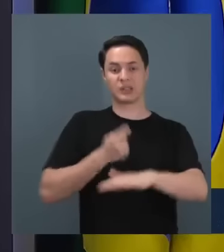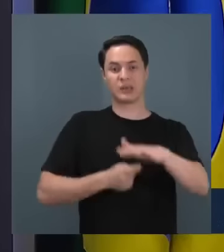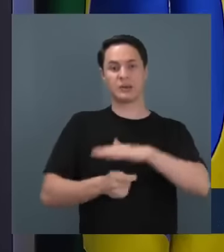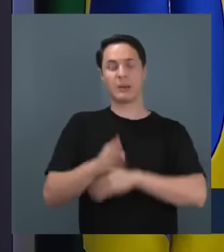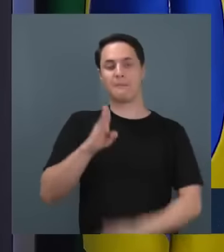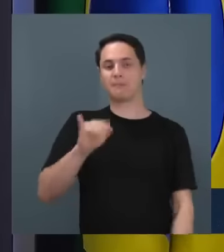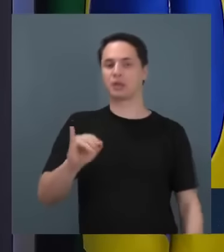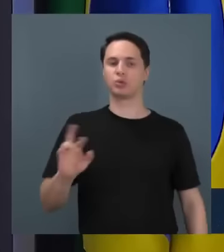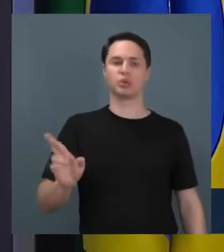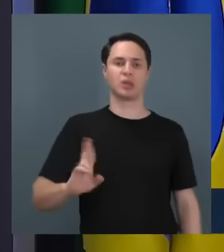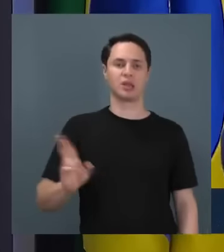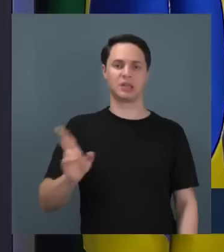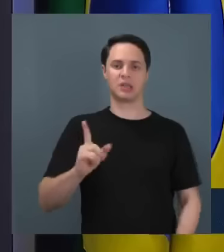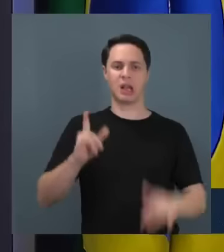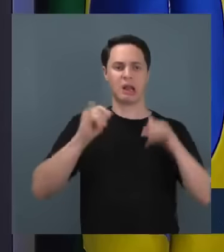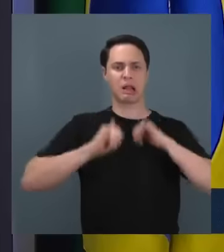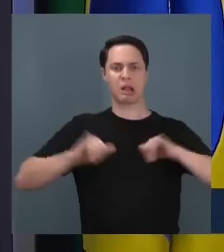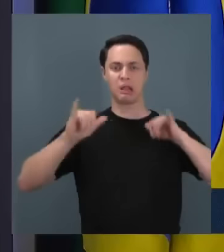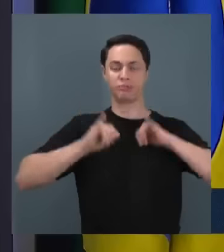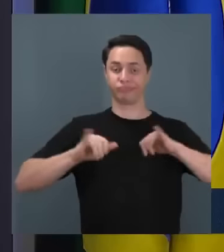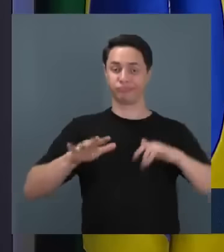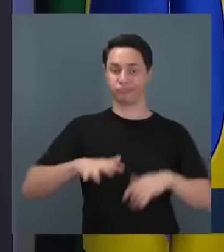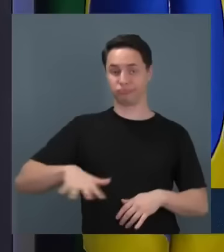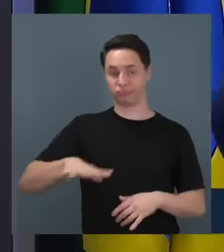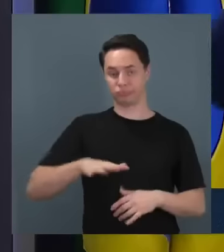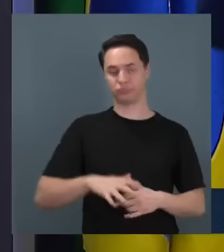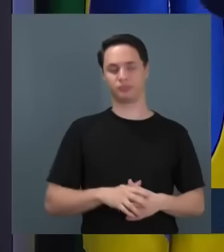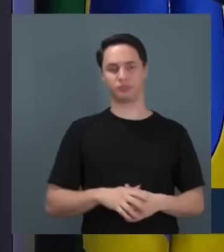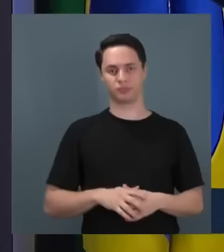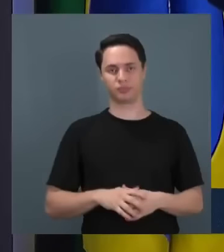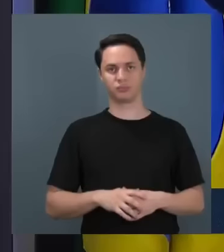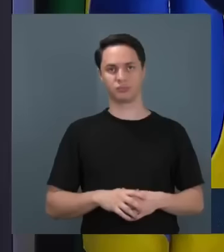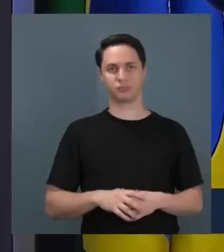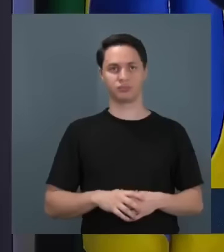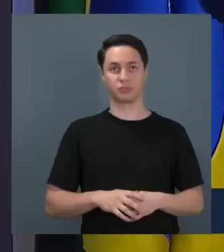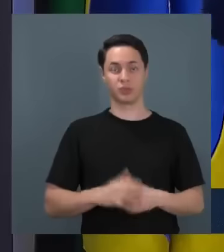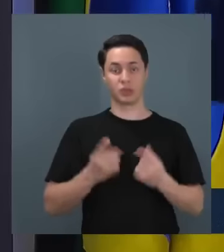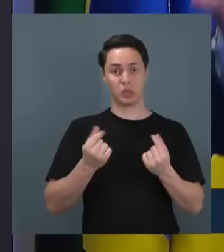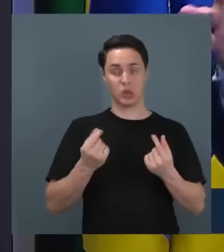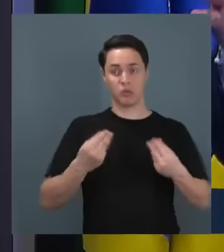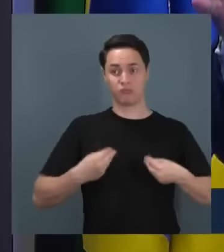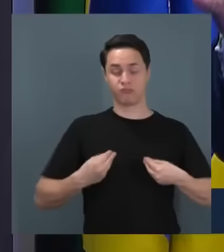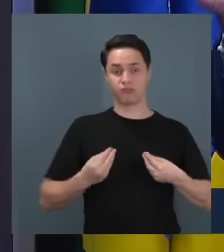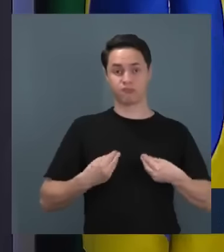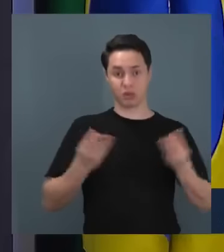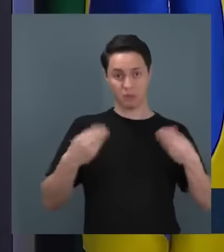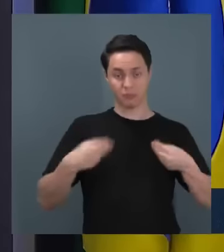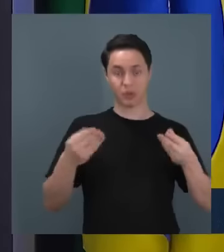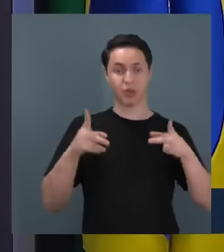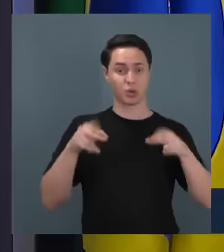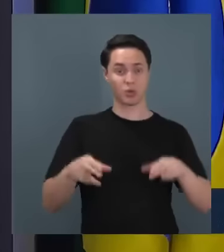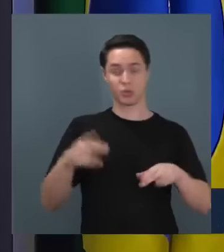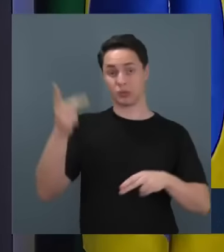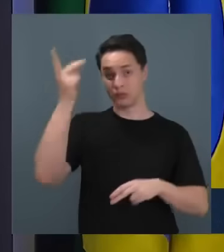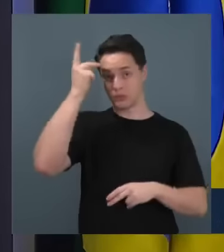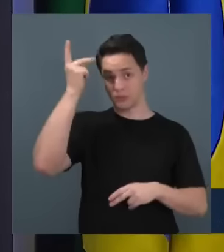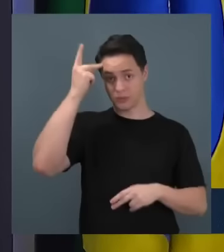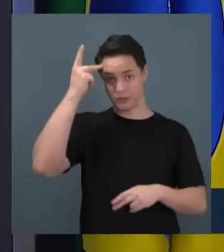bilhões de reais de propaganda e publicidade, que chega ao nível de gastar como São Paulo, o estado do